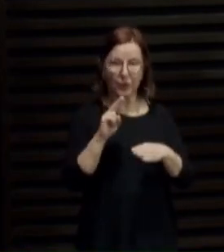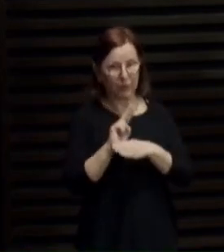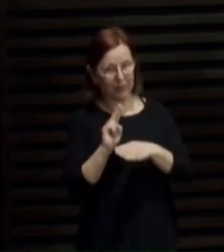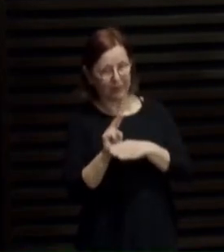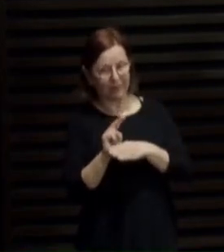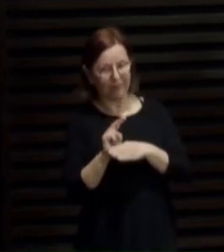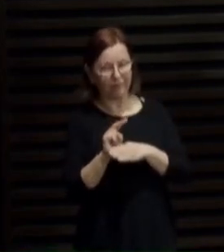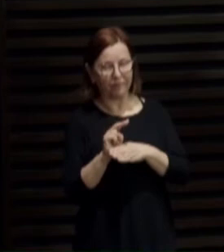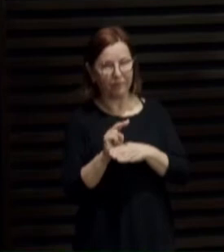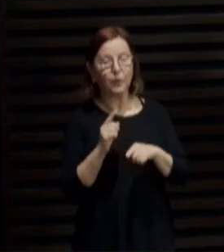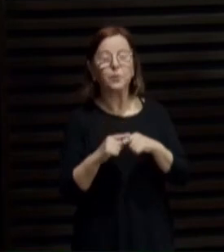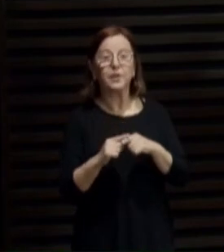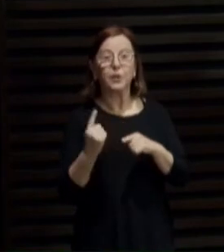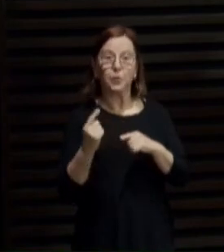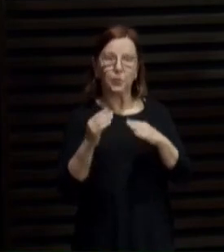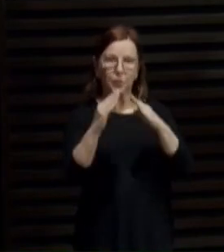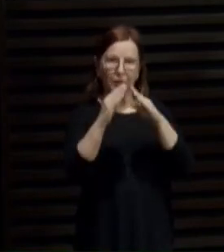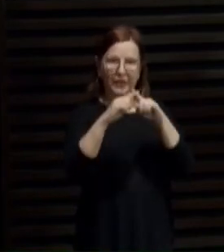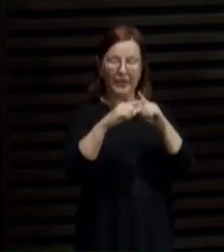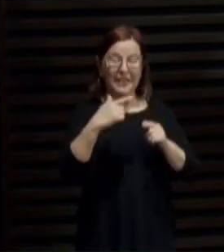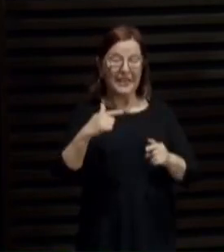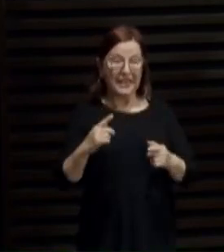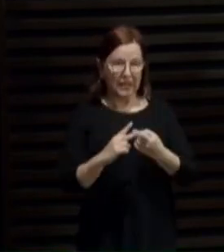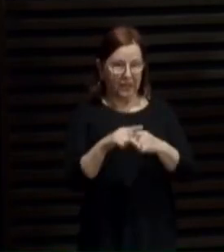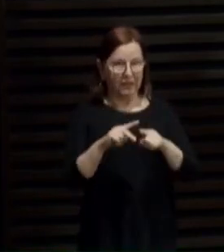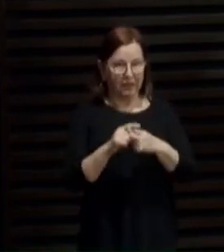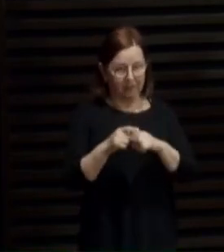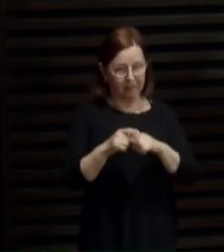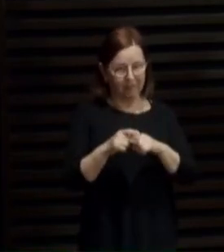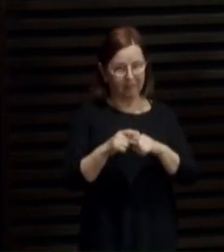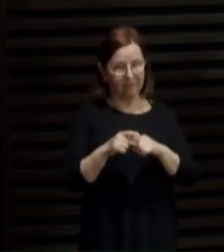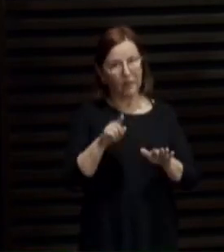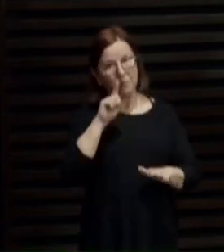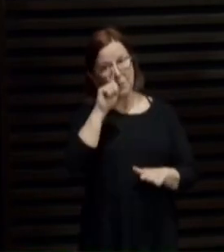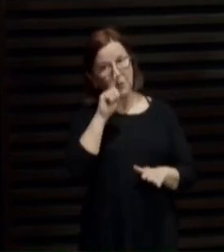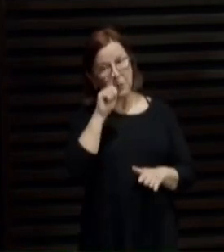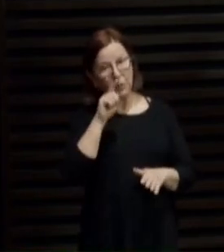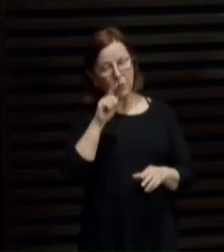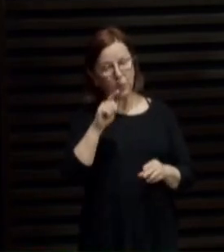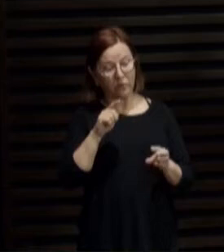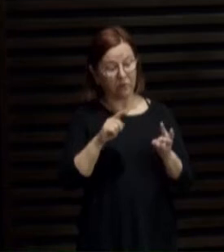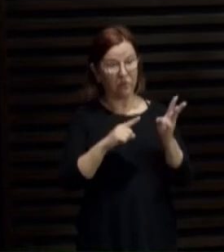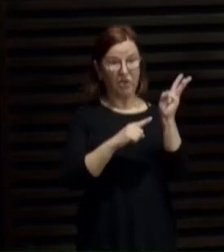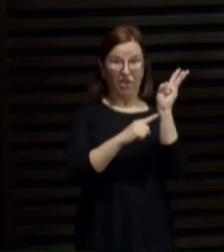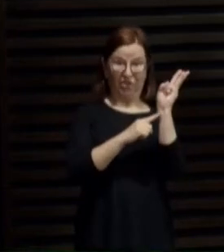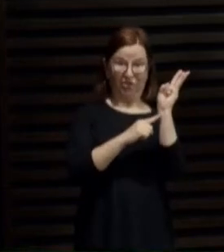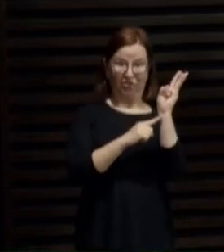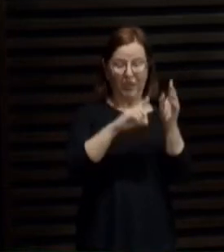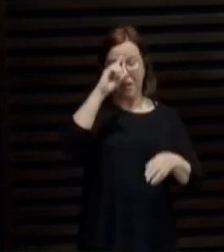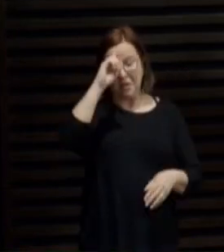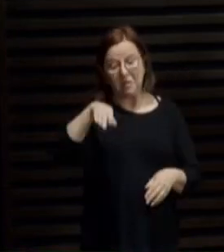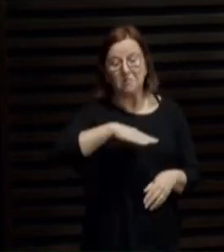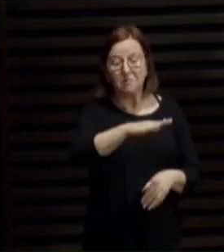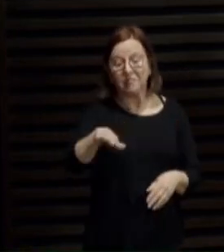o risco do joio tomar conta do campo todo, de tal modo que não se pode